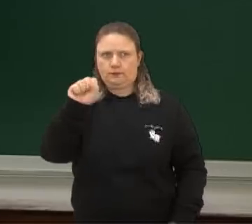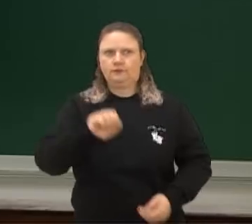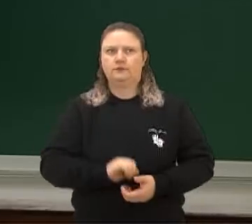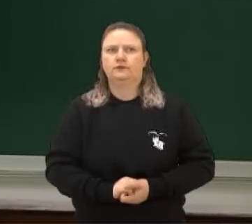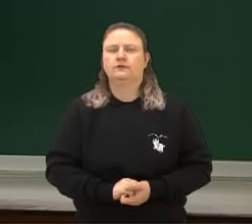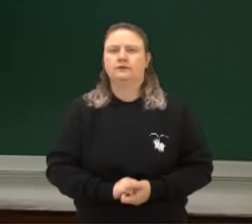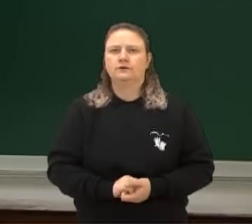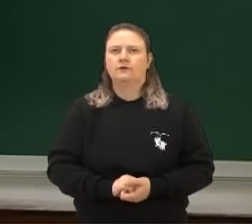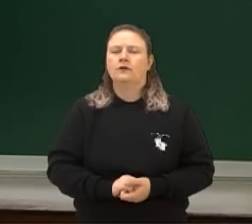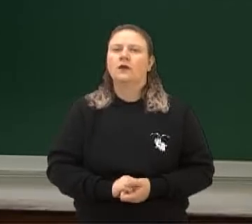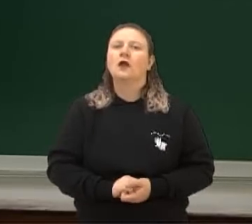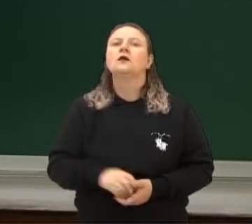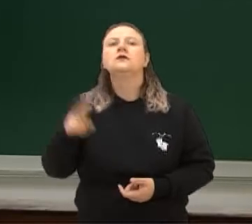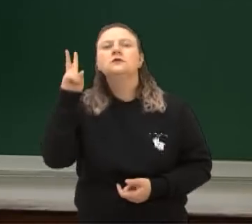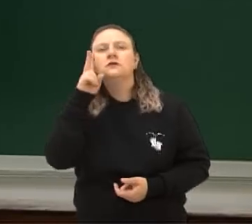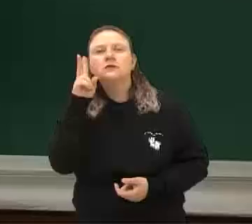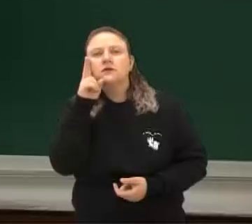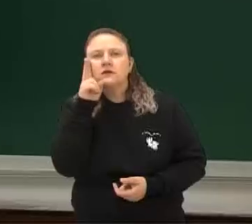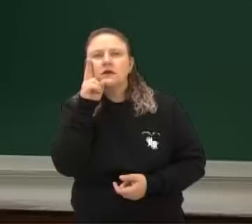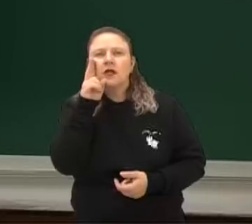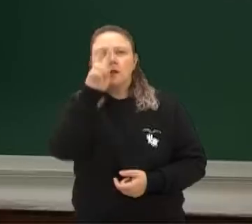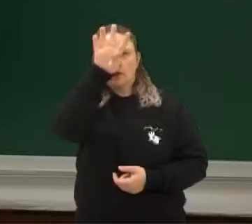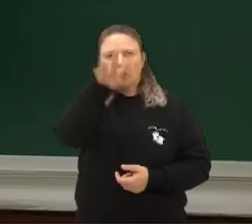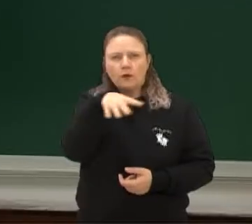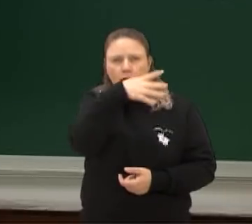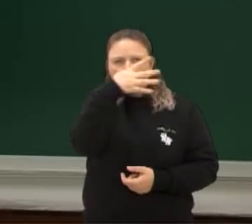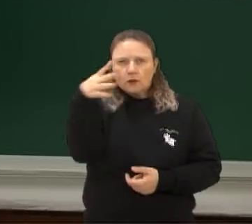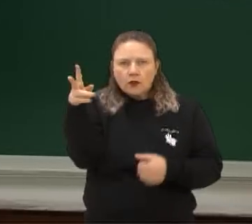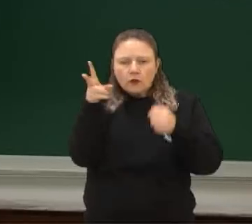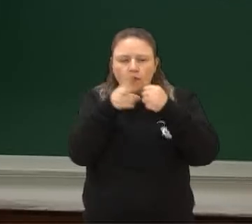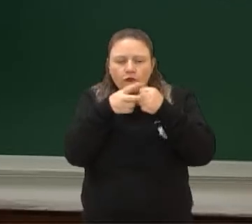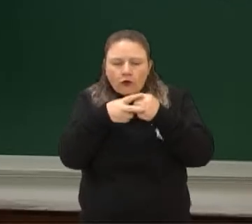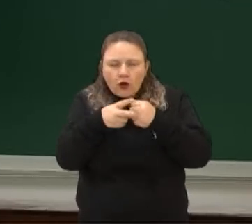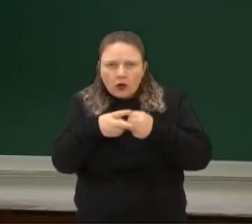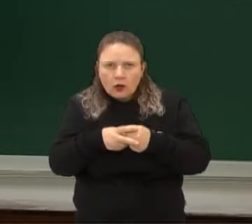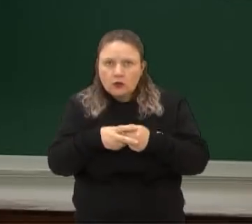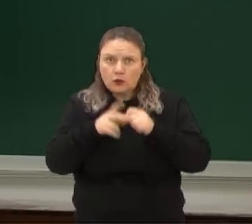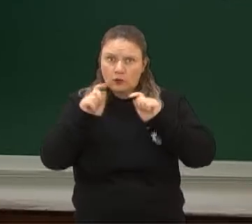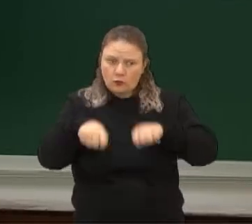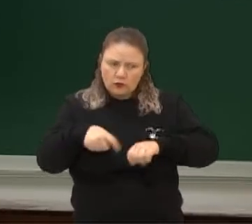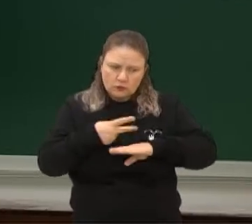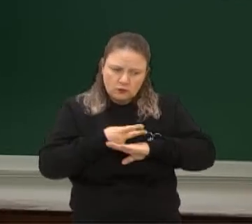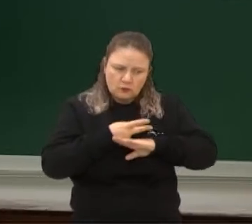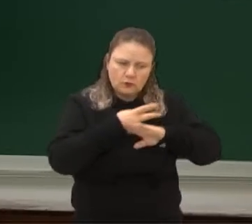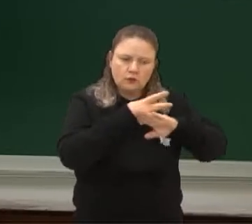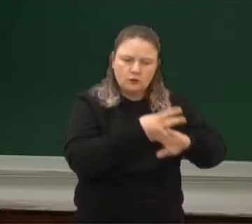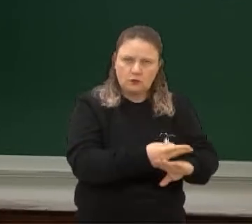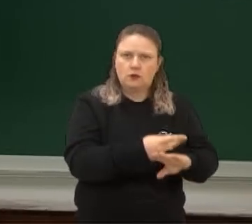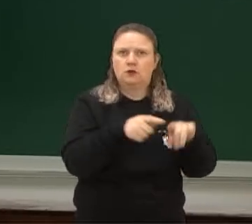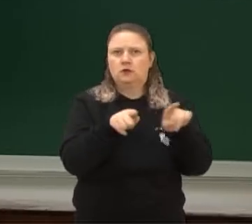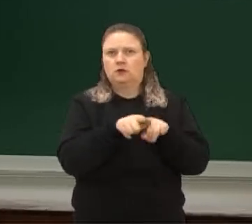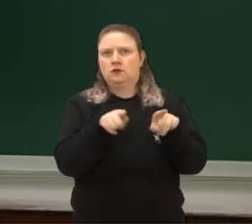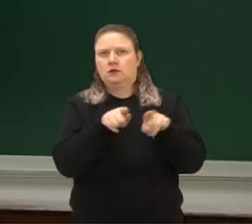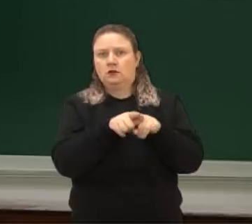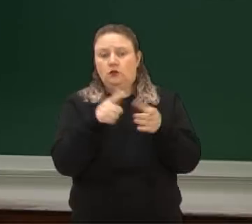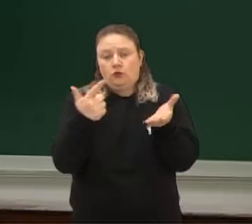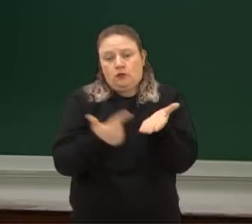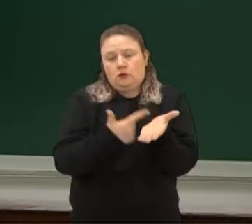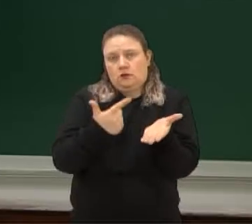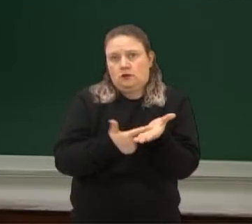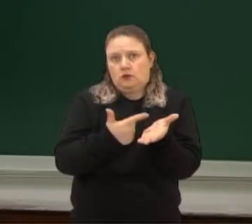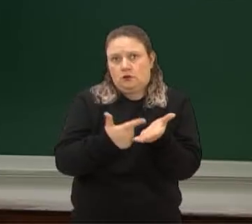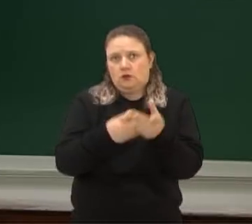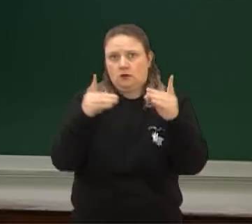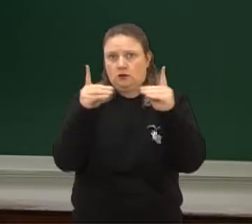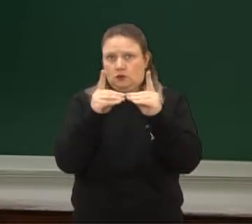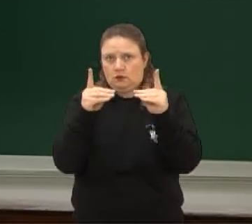passado. Lembra da listinha de verbos? Você tem ela no dicionário, você pode consultar. Tem lá no seu livro didático,